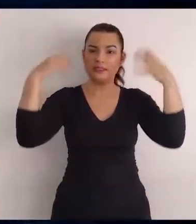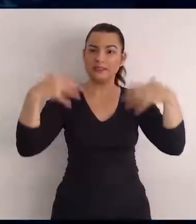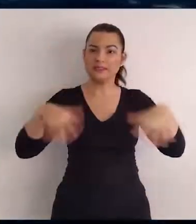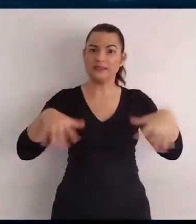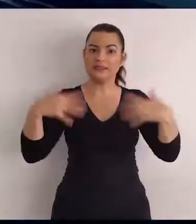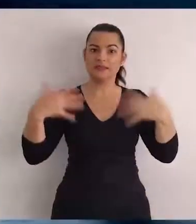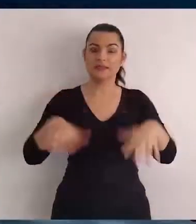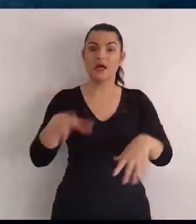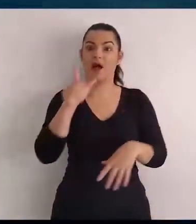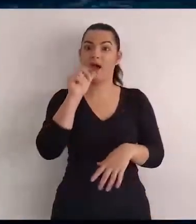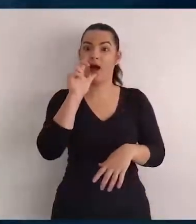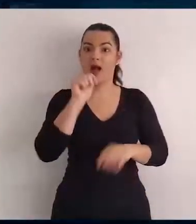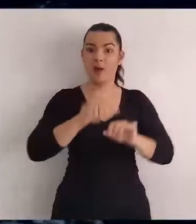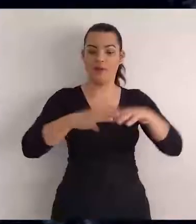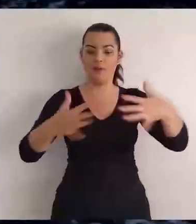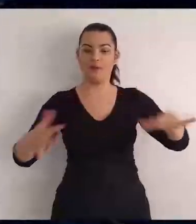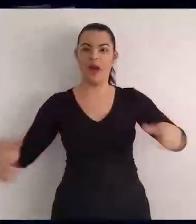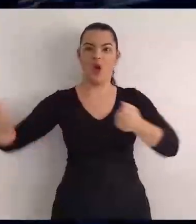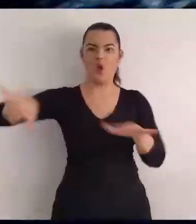E um mar furioso.